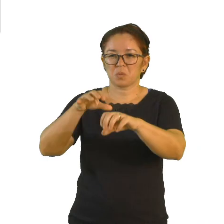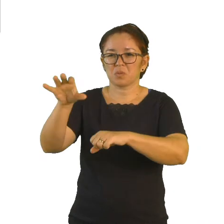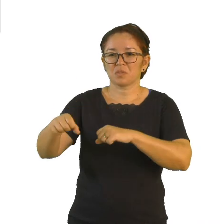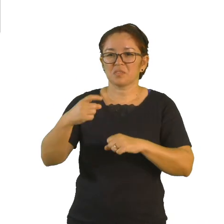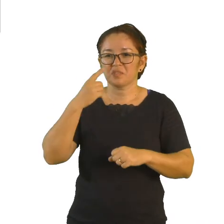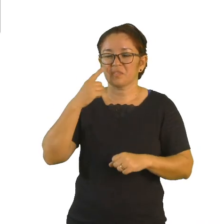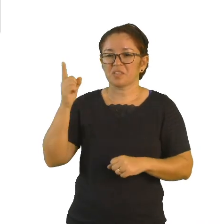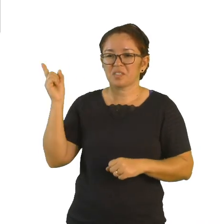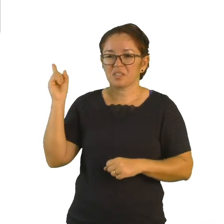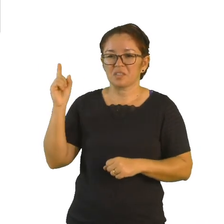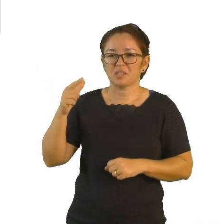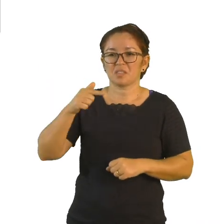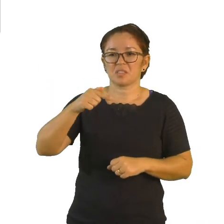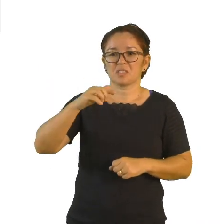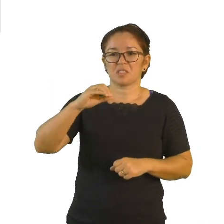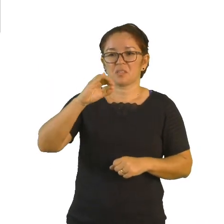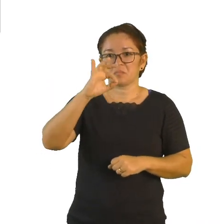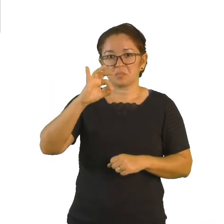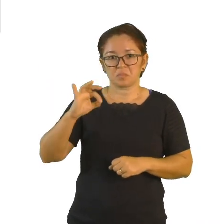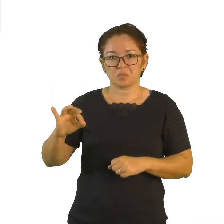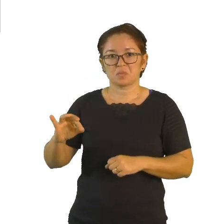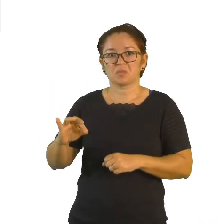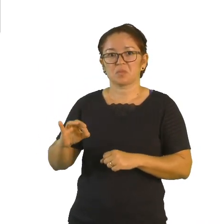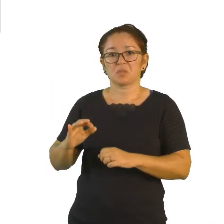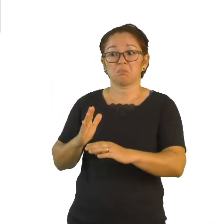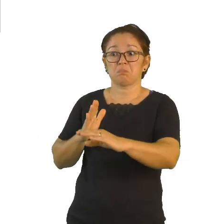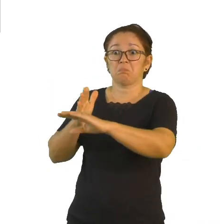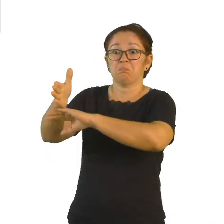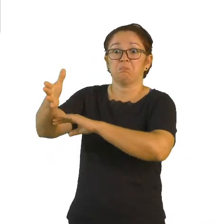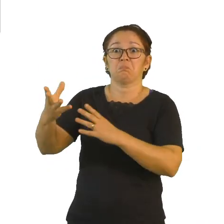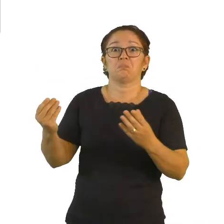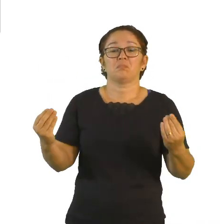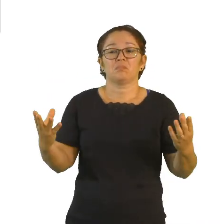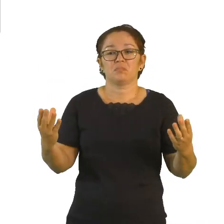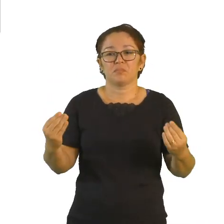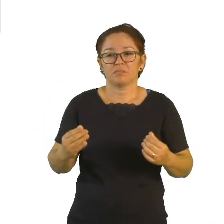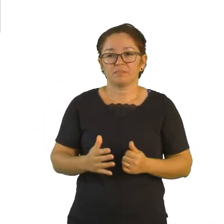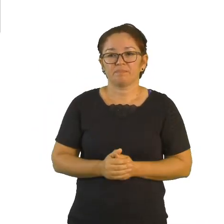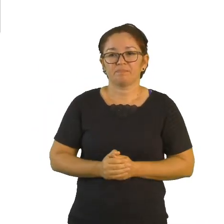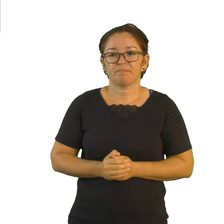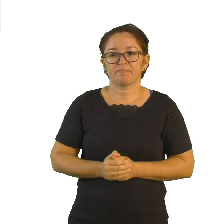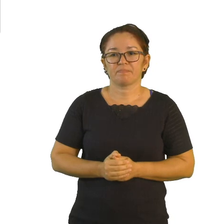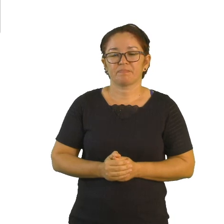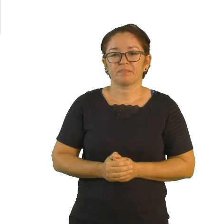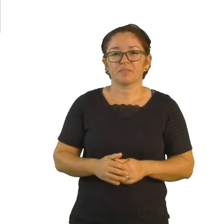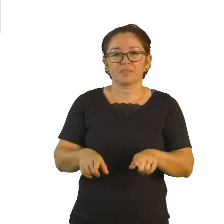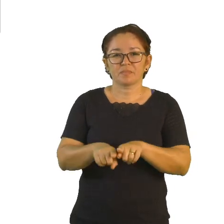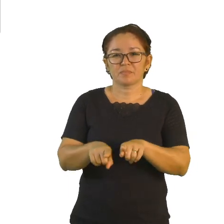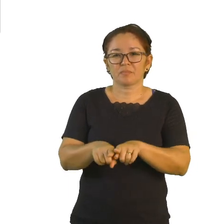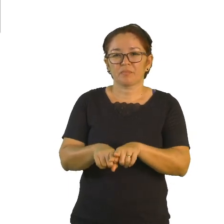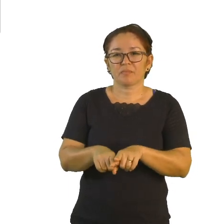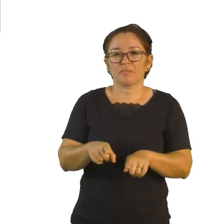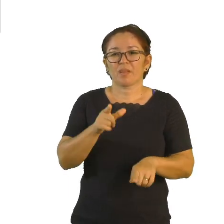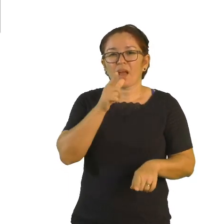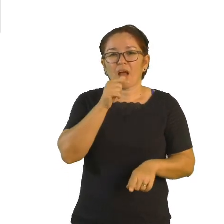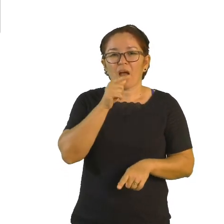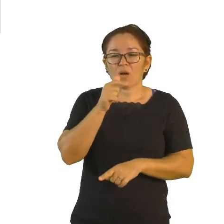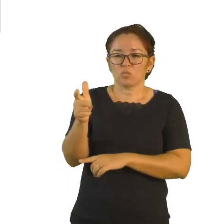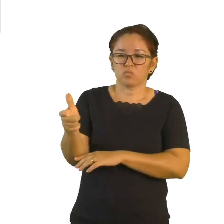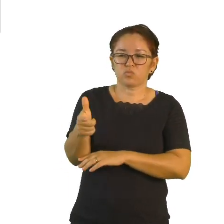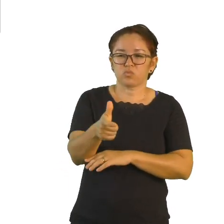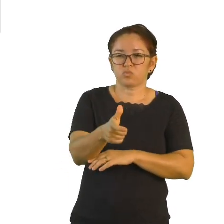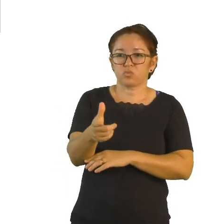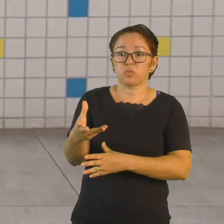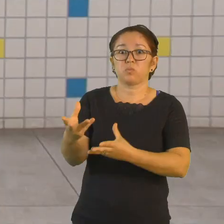a pecuária. Este consumo não é baseado apenas na irrigação, mas também na criação